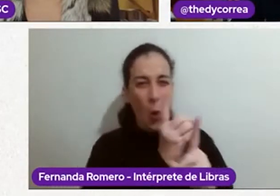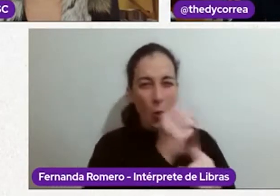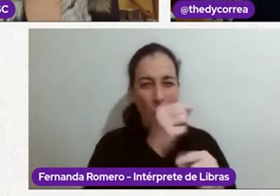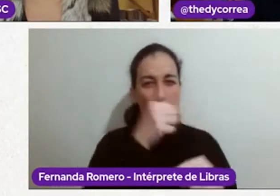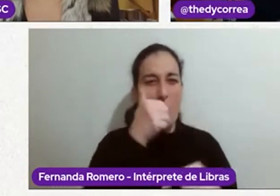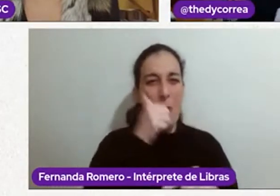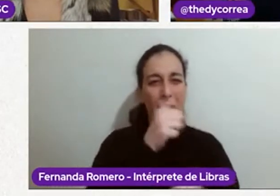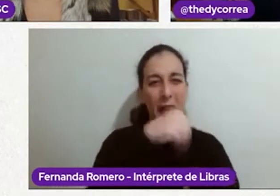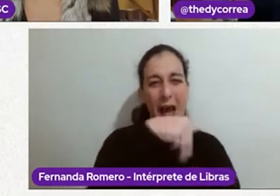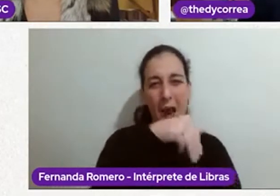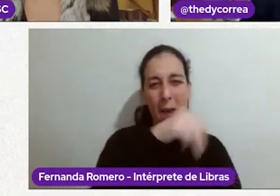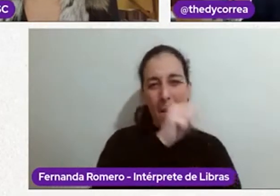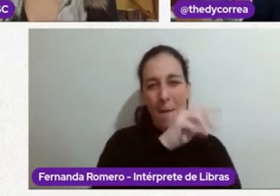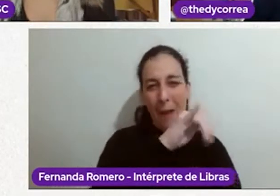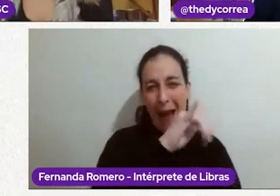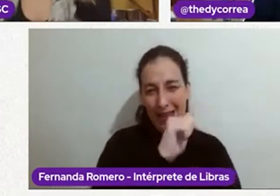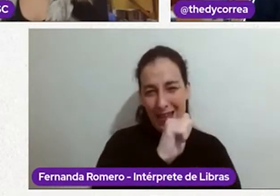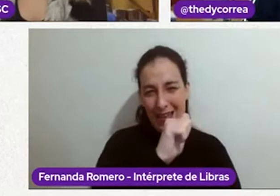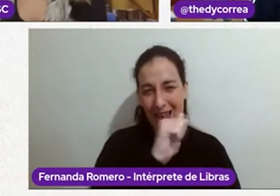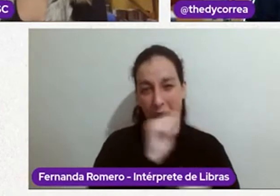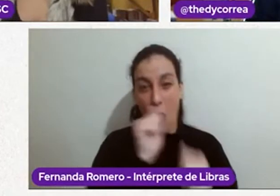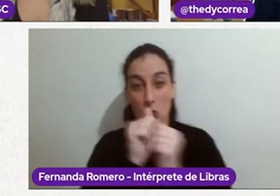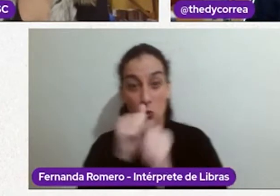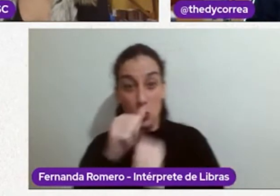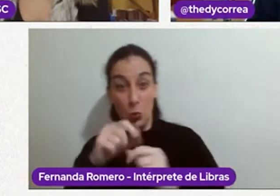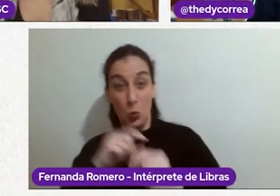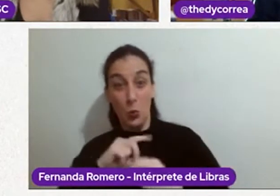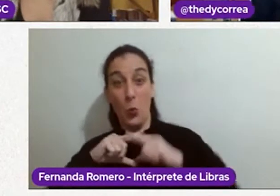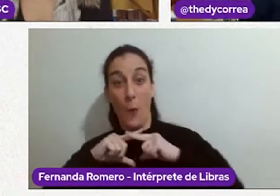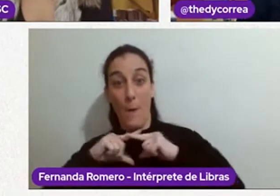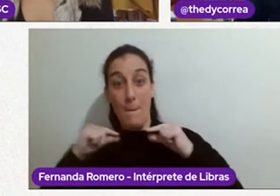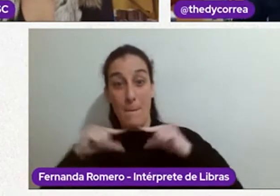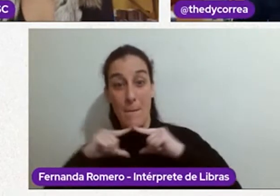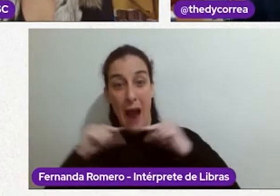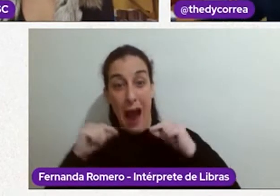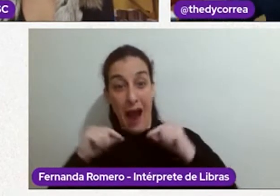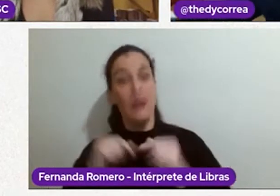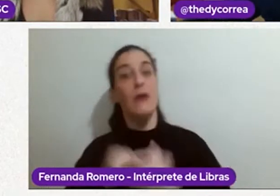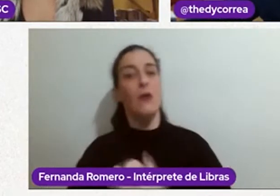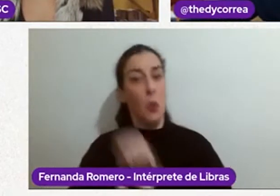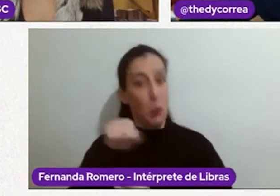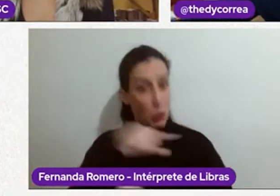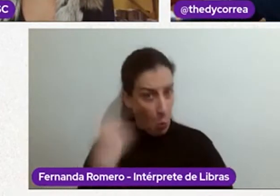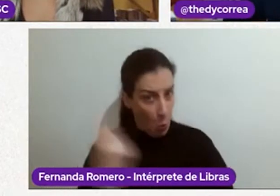né? Vocês foram os únicos representantes do Brasil nessa coletânea? Fomos.